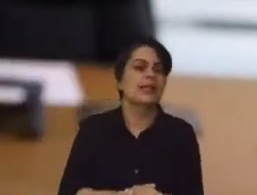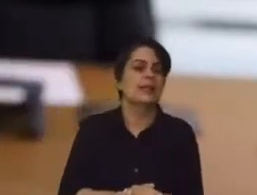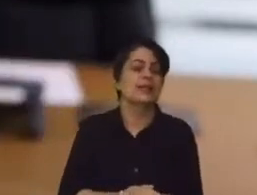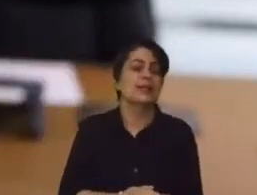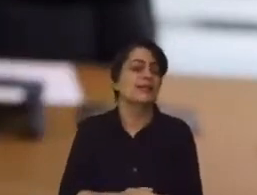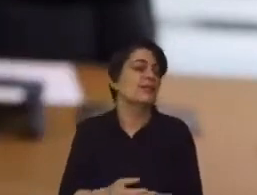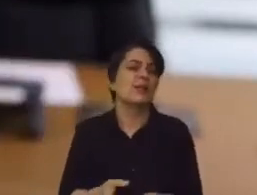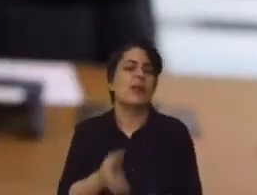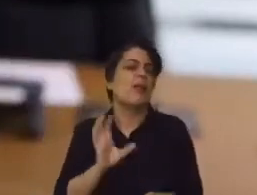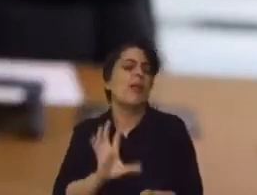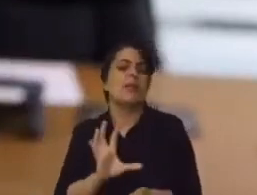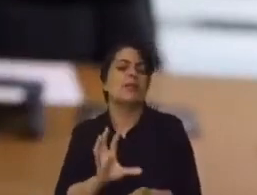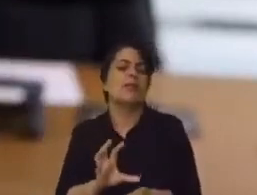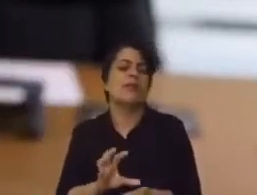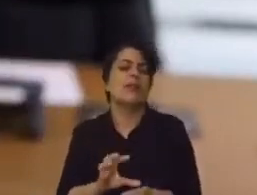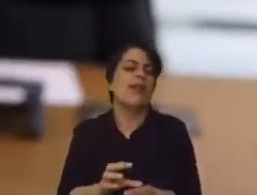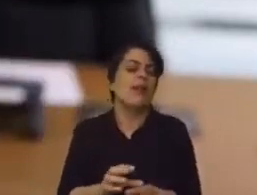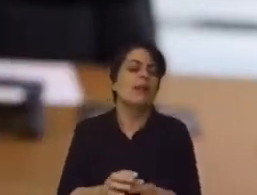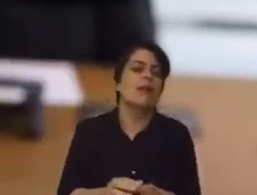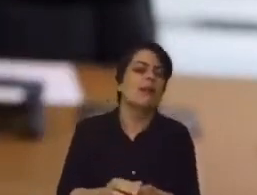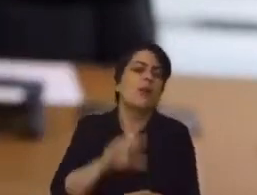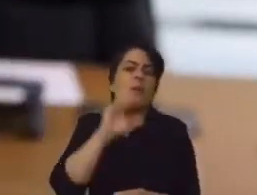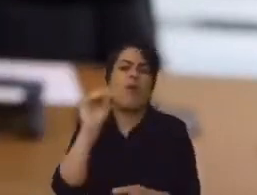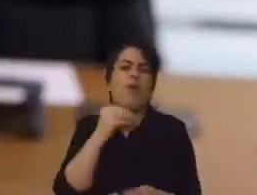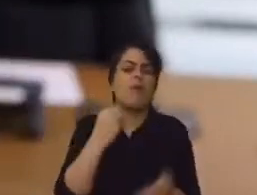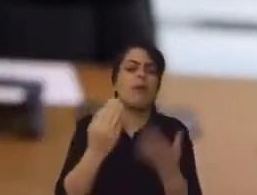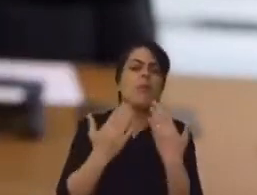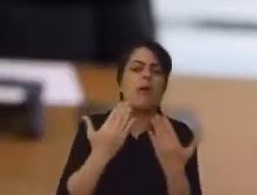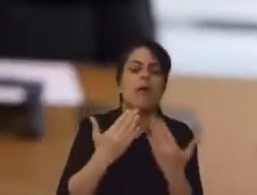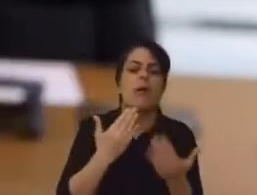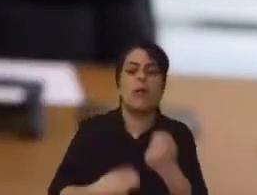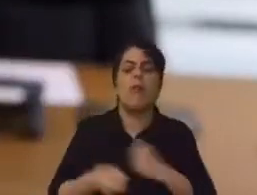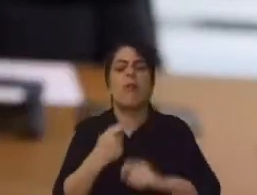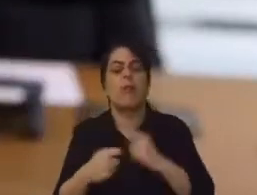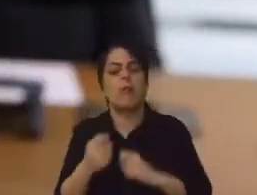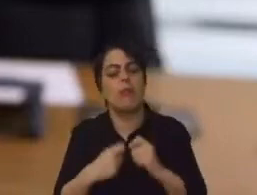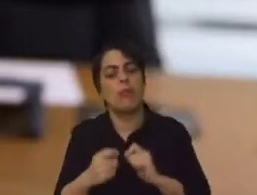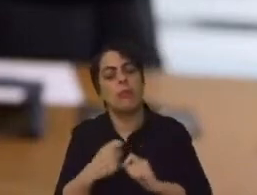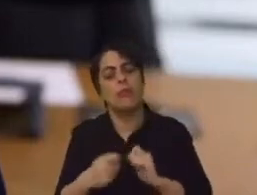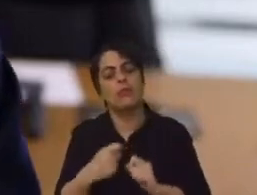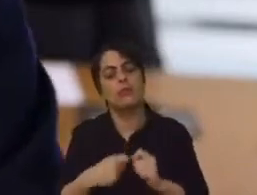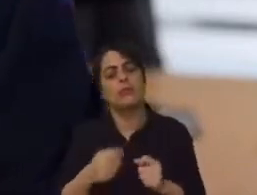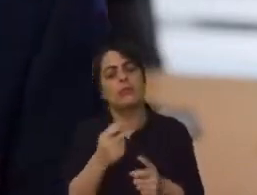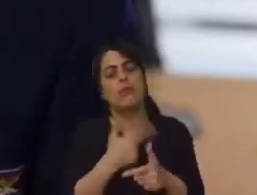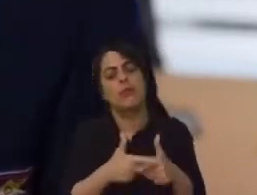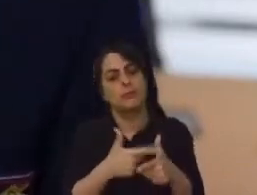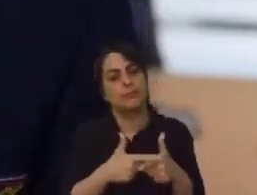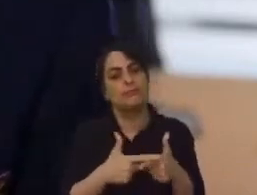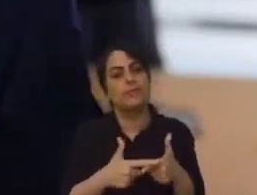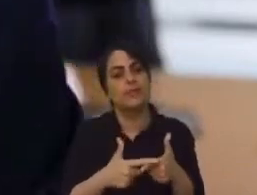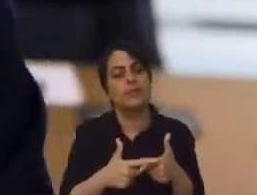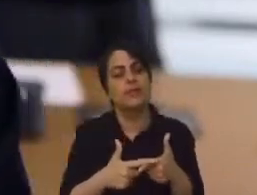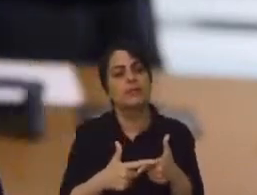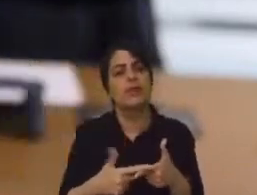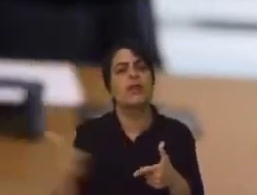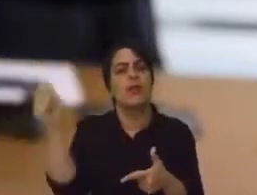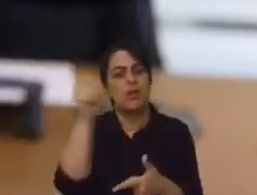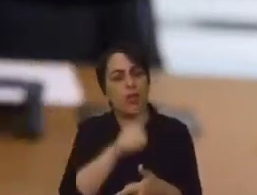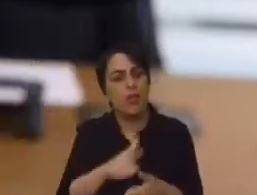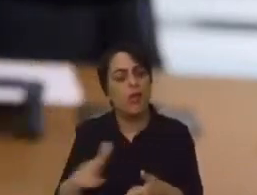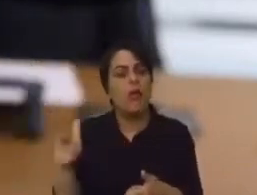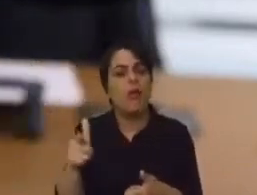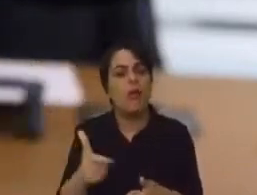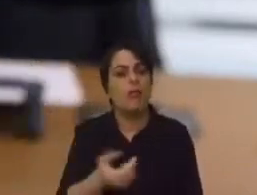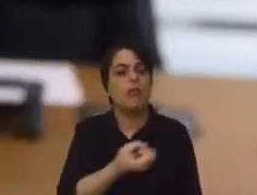vocês da crise econômica, porque vocês sabem e vocês convivem com ela. Eu não quero repetir aqui os números do